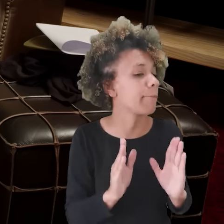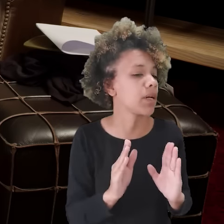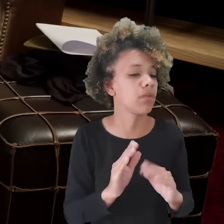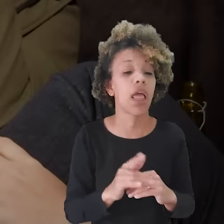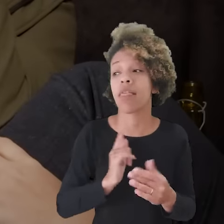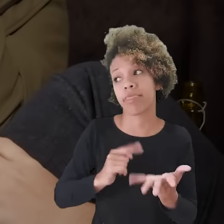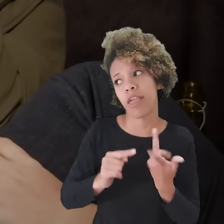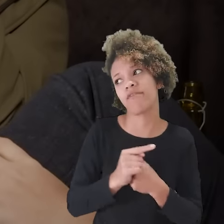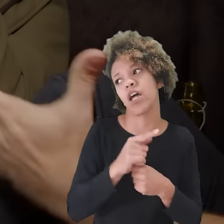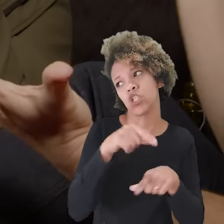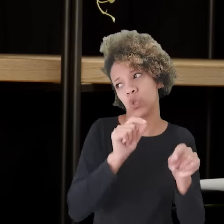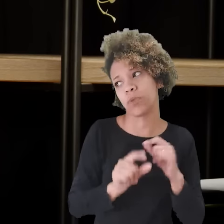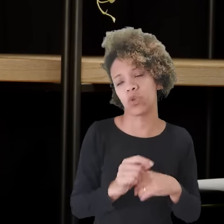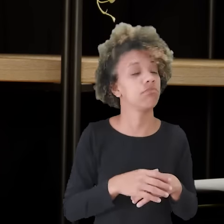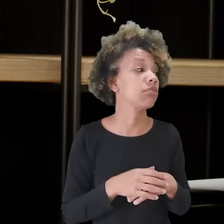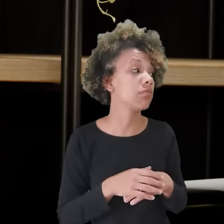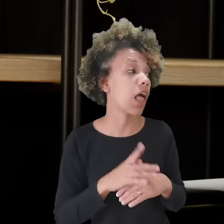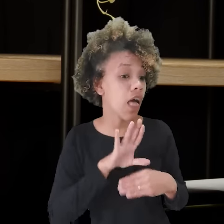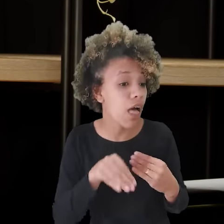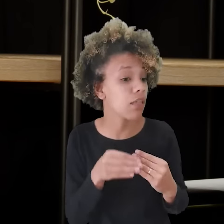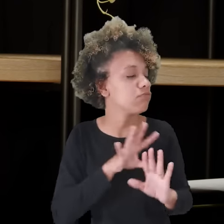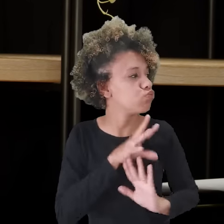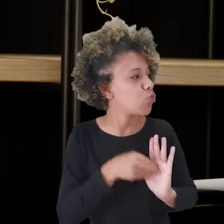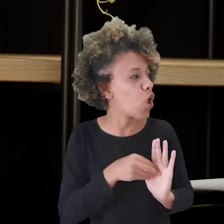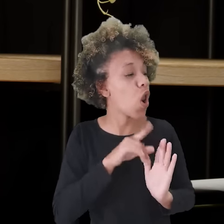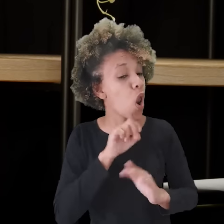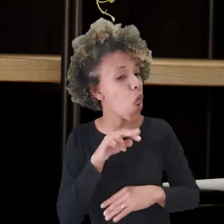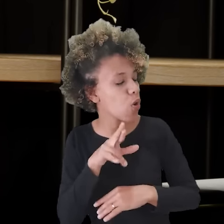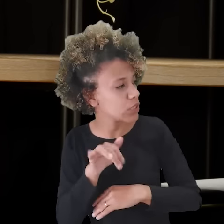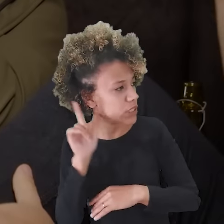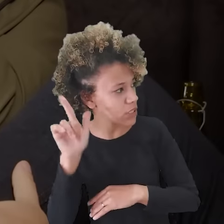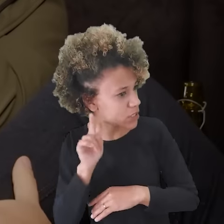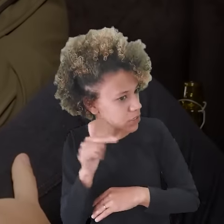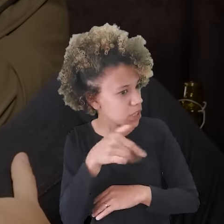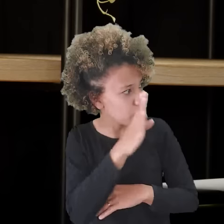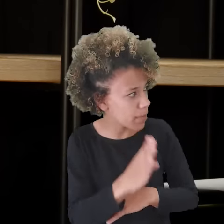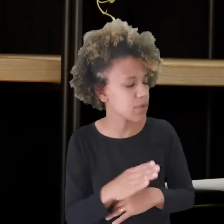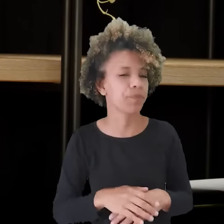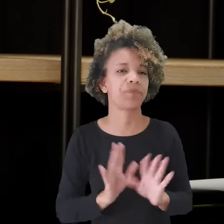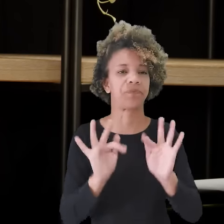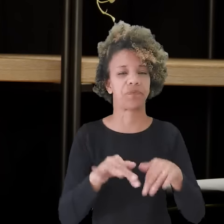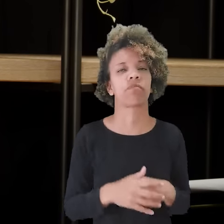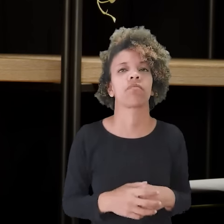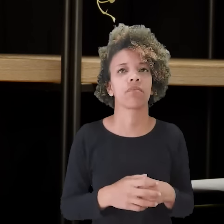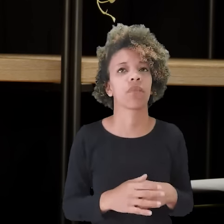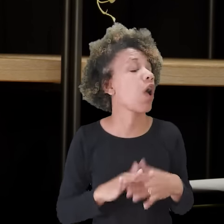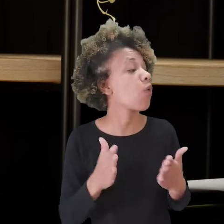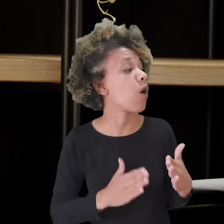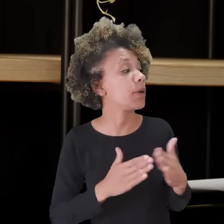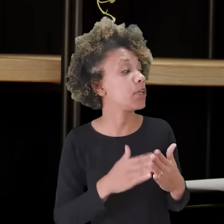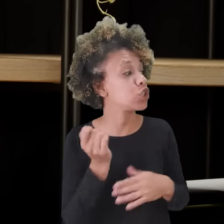por isso que tem todas as opções exato por isso aqui é muito completa que é uma Londres no Brasil né E aí para finalizar